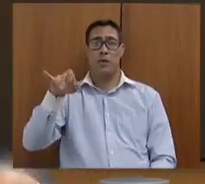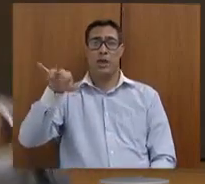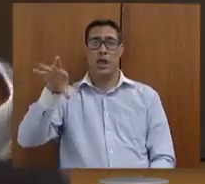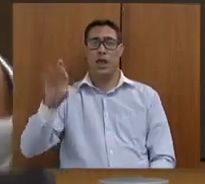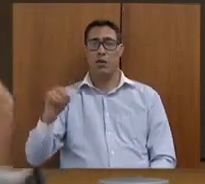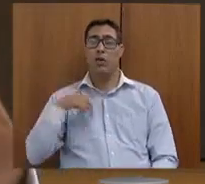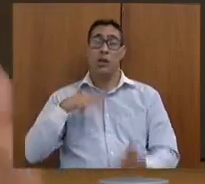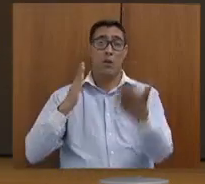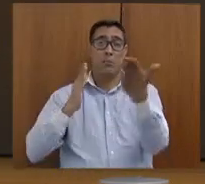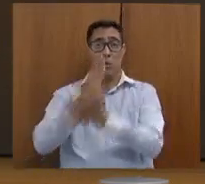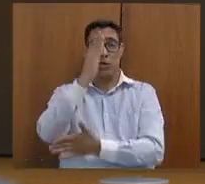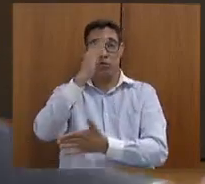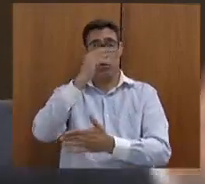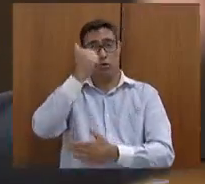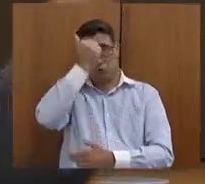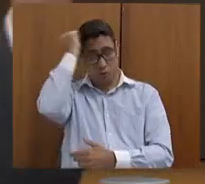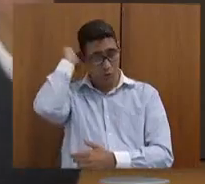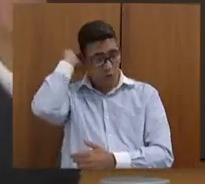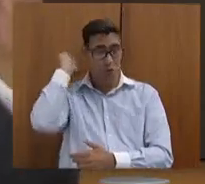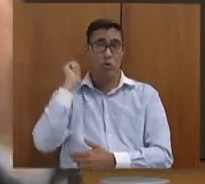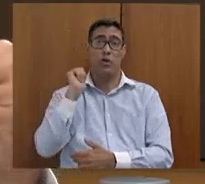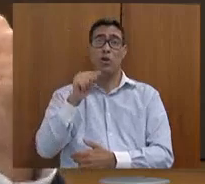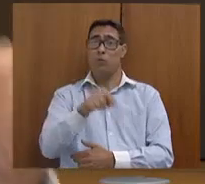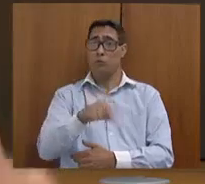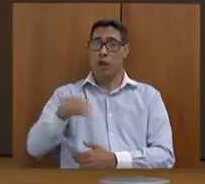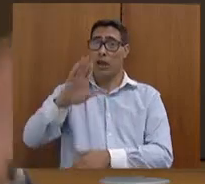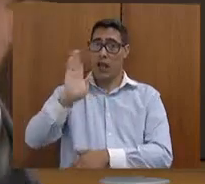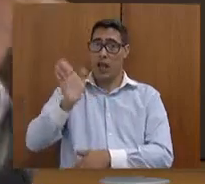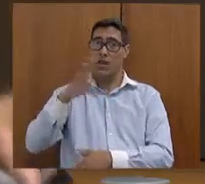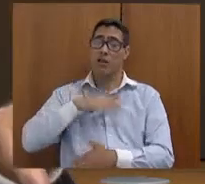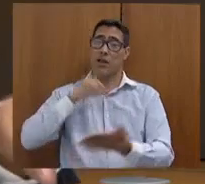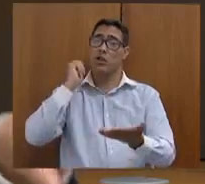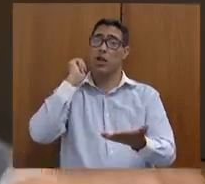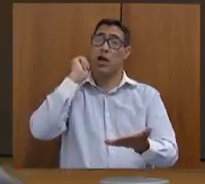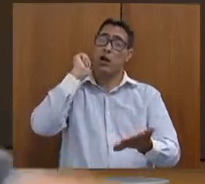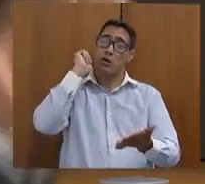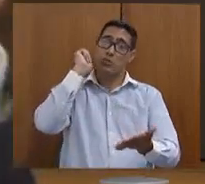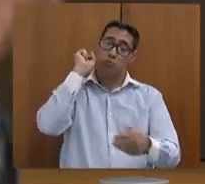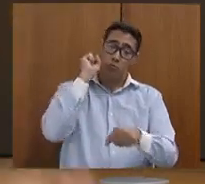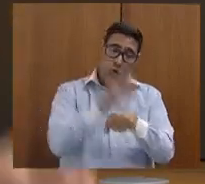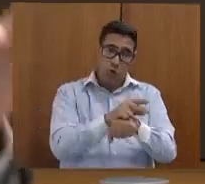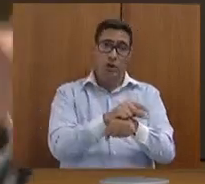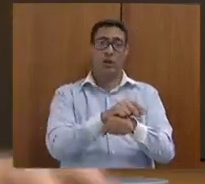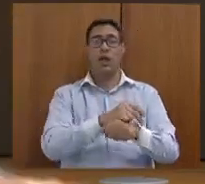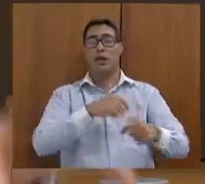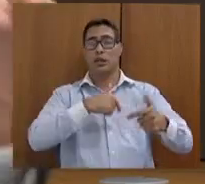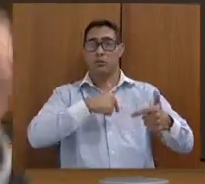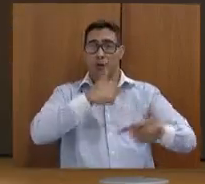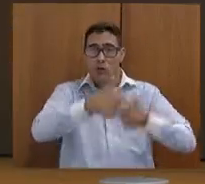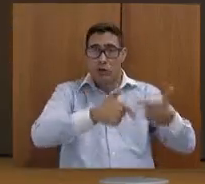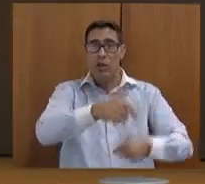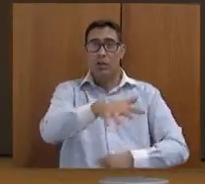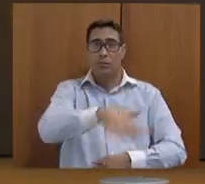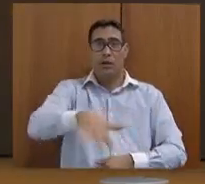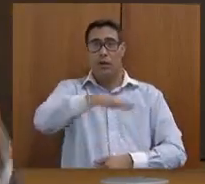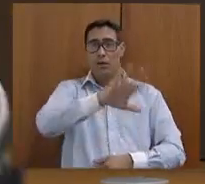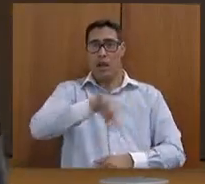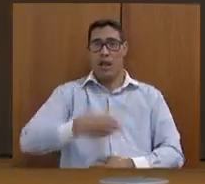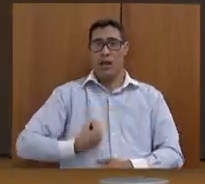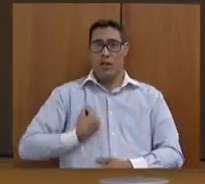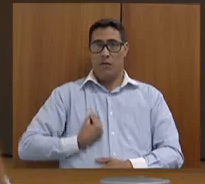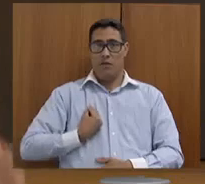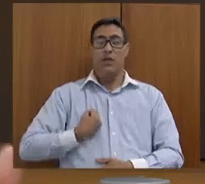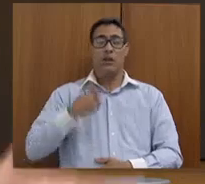para fazer os cursos que ela já sejam contratadas para aquelas regiões da onde elas são E com isso a gente